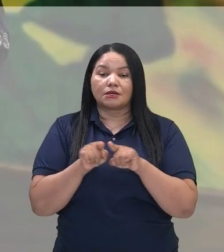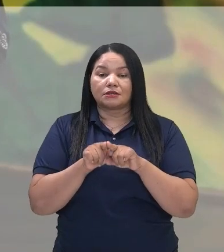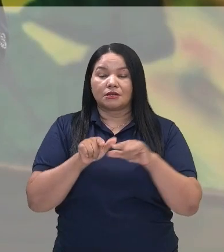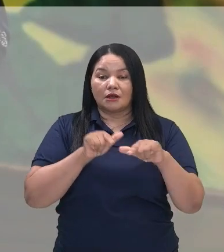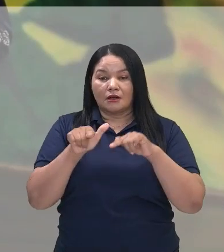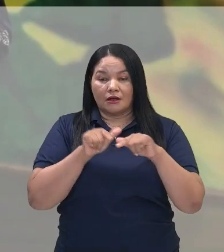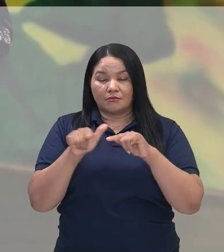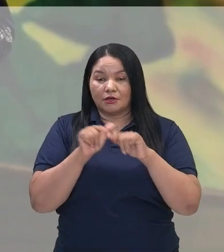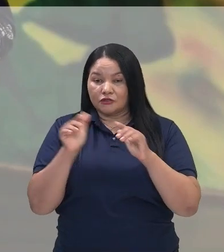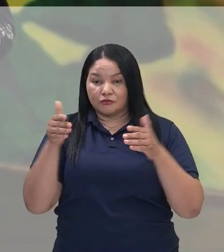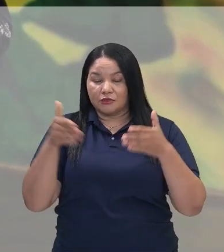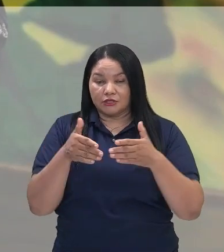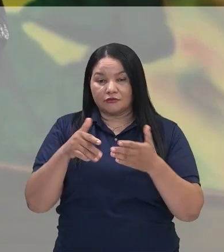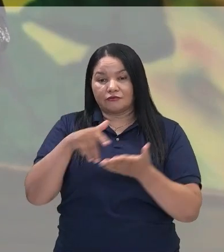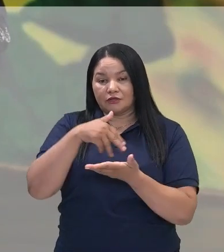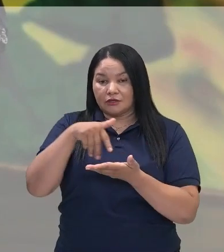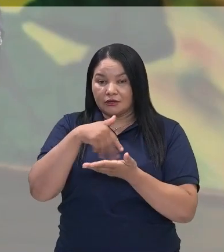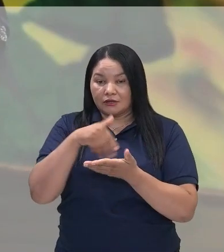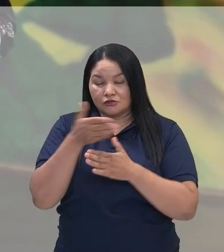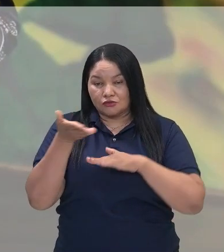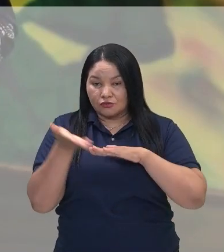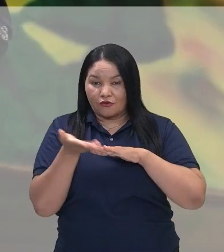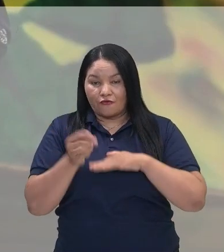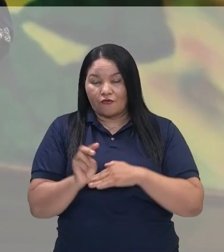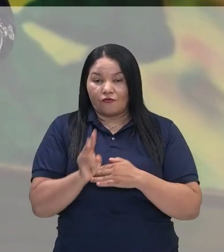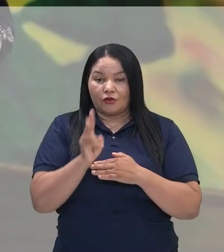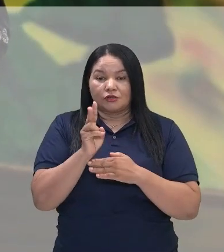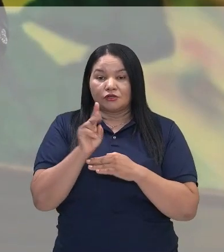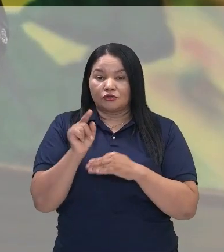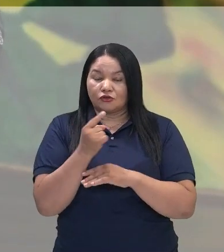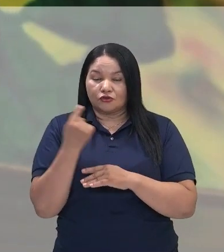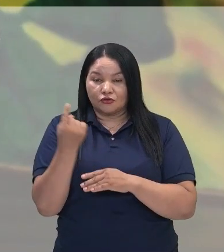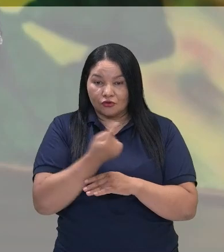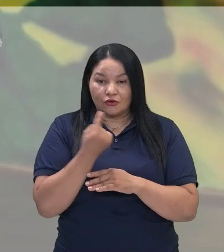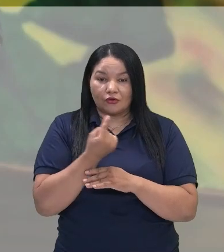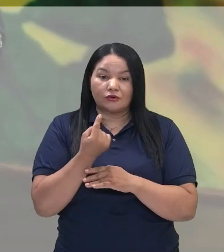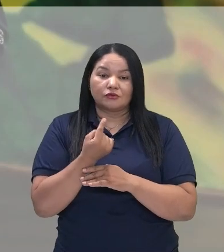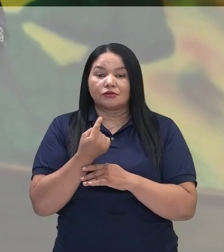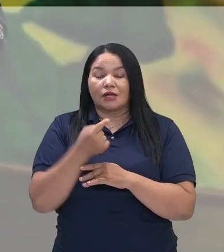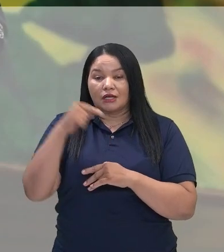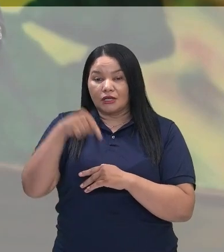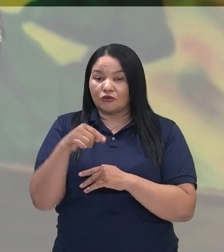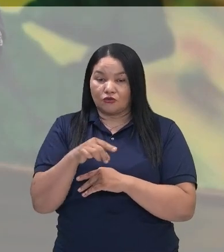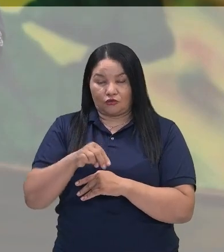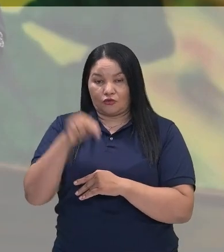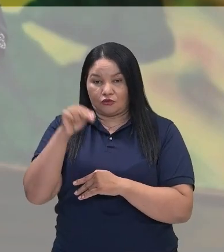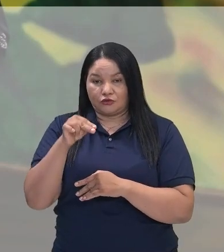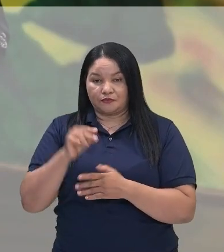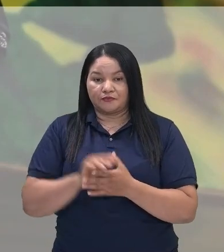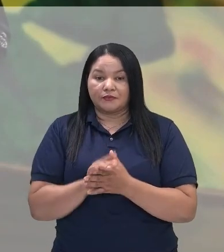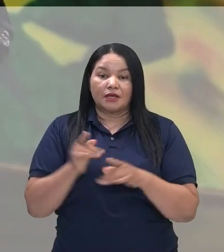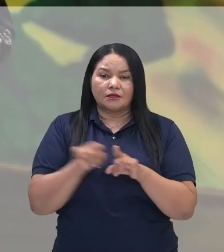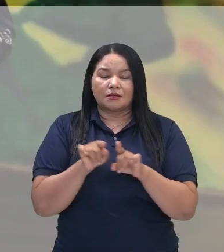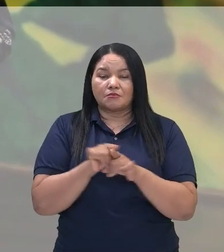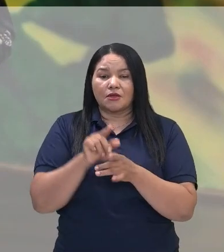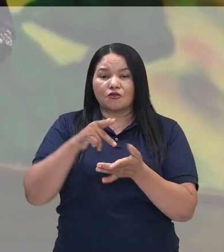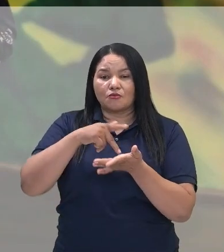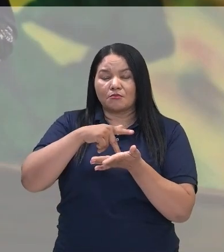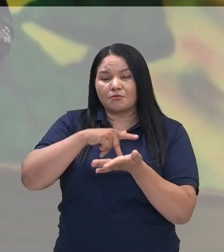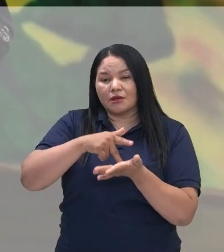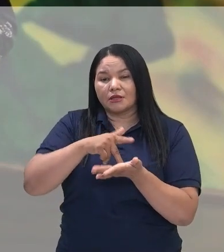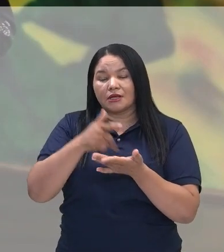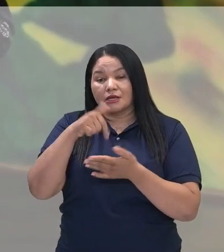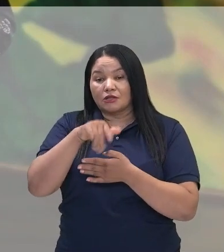com a linguagem de dança contemporânea, valorizando os nossos recortes do norte. E também com o Balé Folclórico do